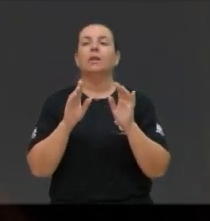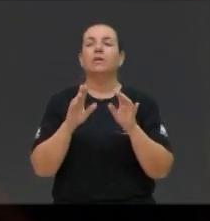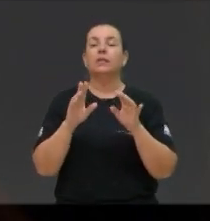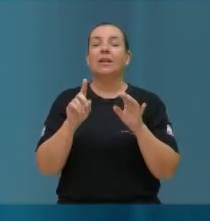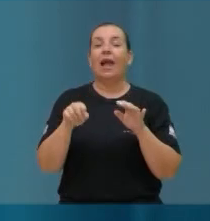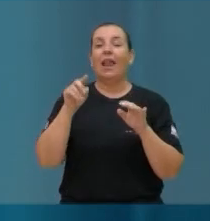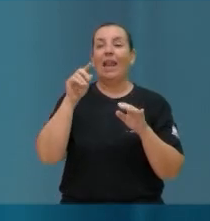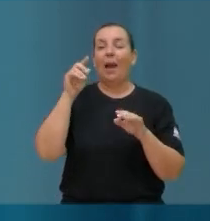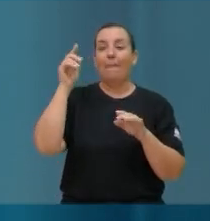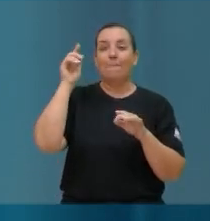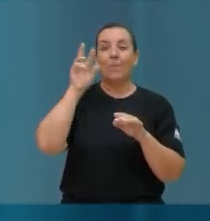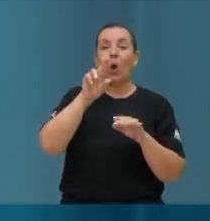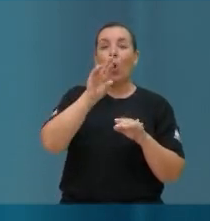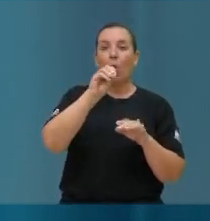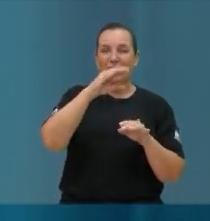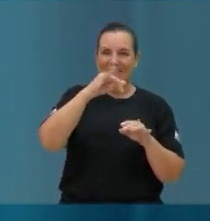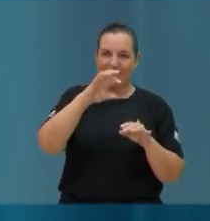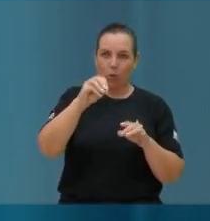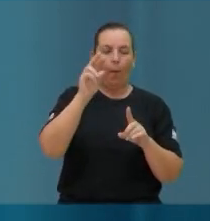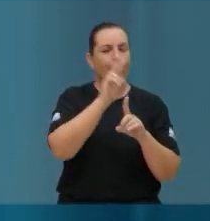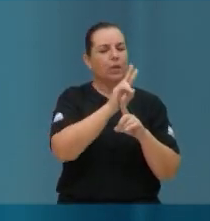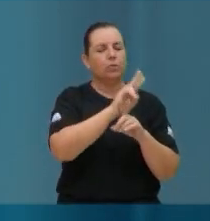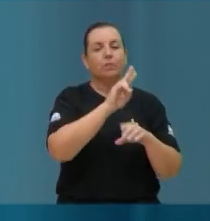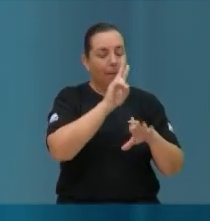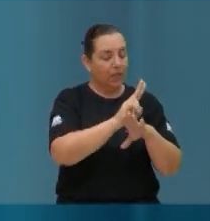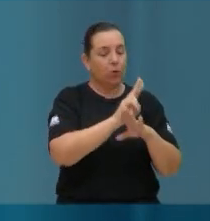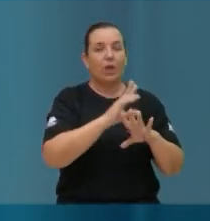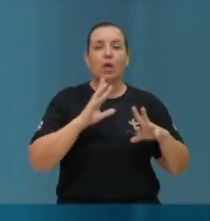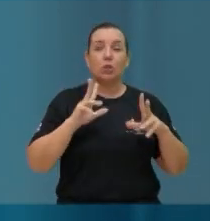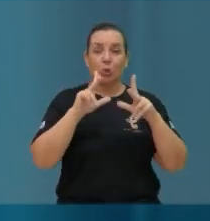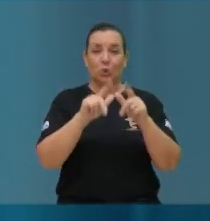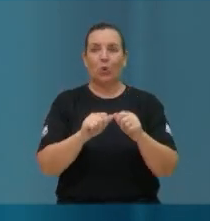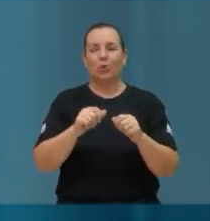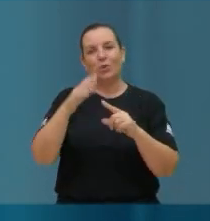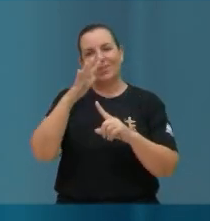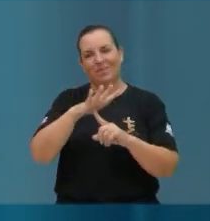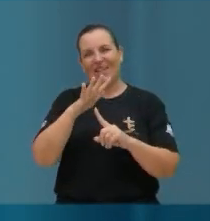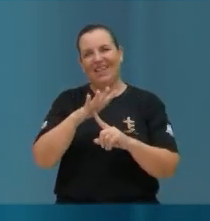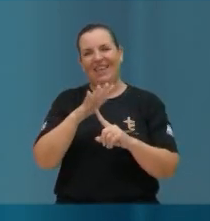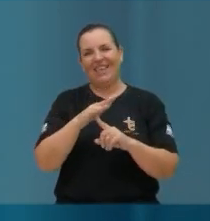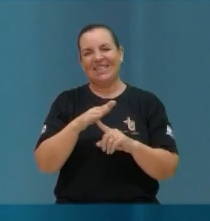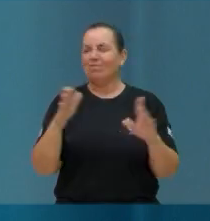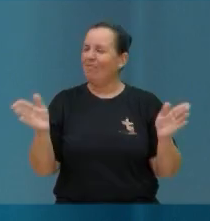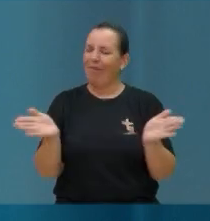do Rocio seria a padroeira de todos os paranaenses. Olha que maravilhoso.